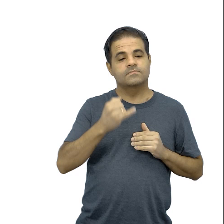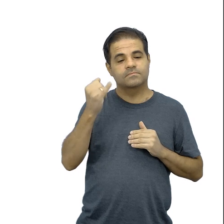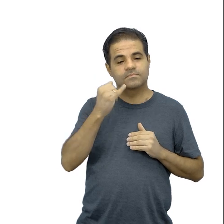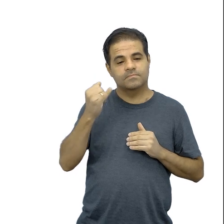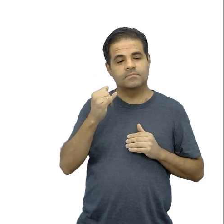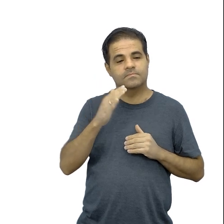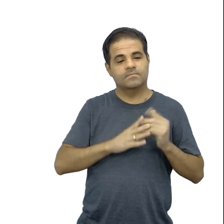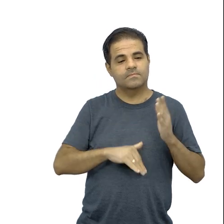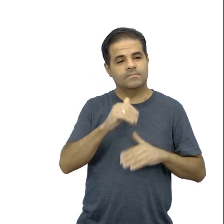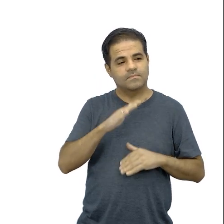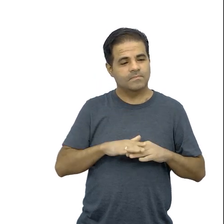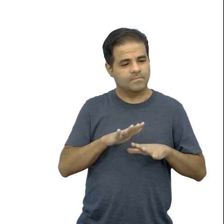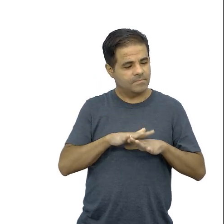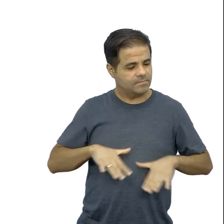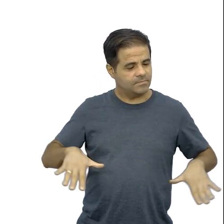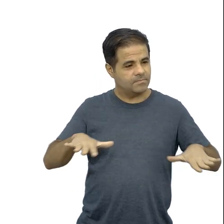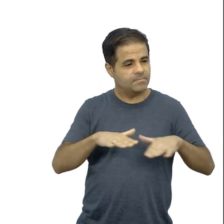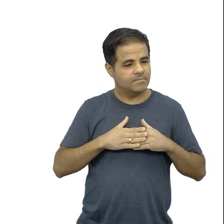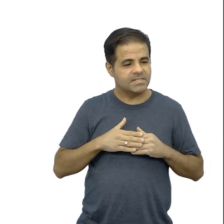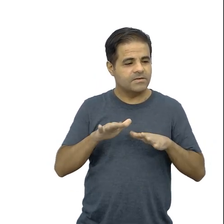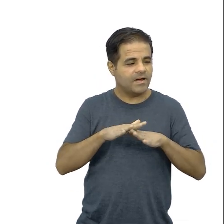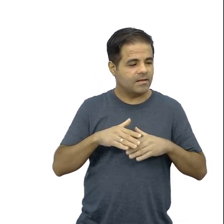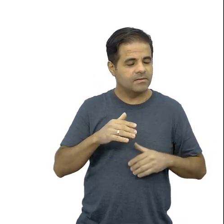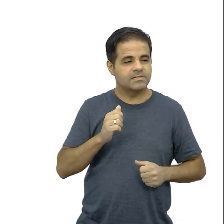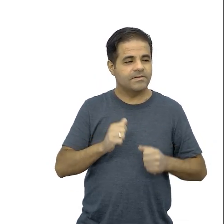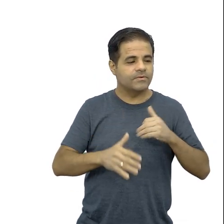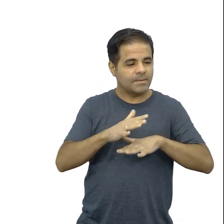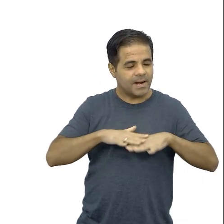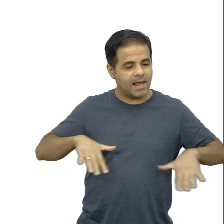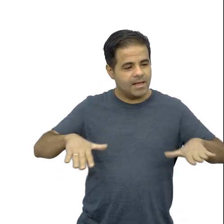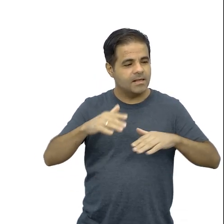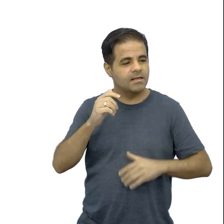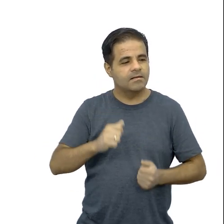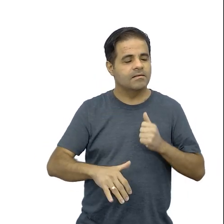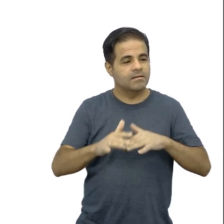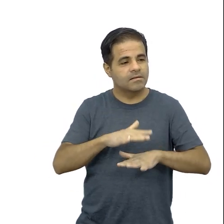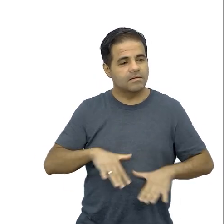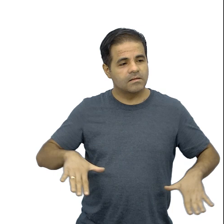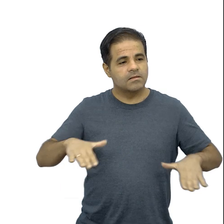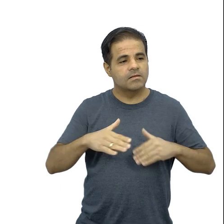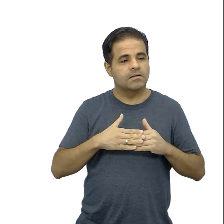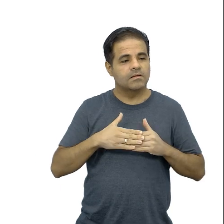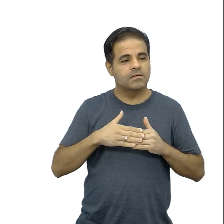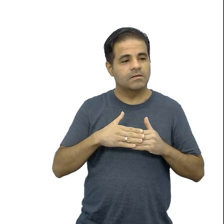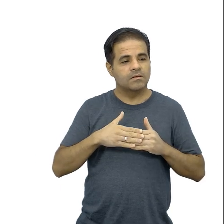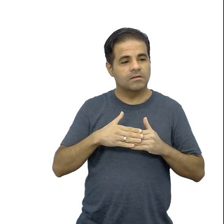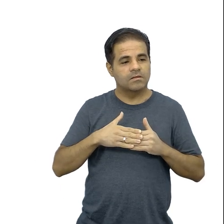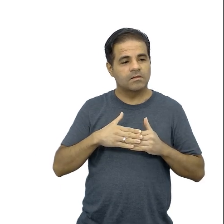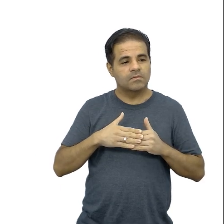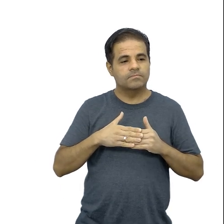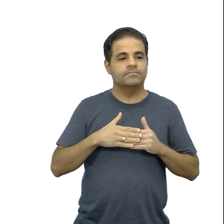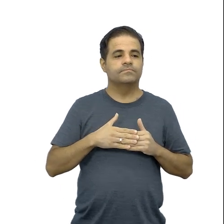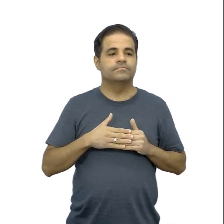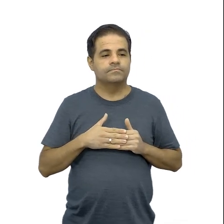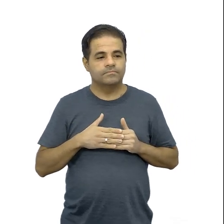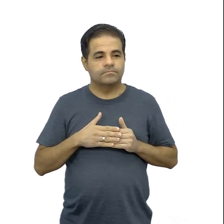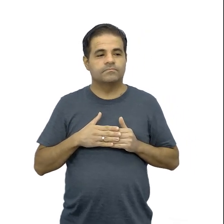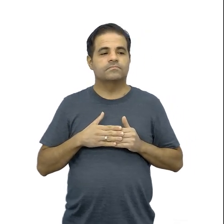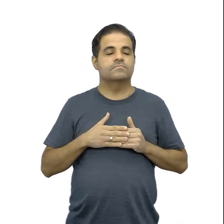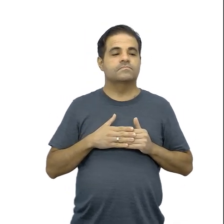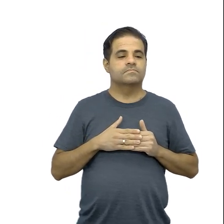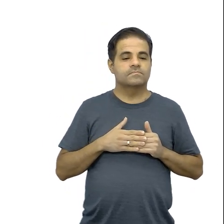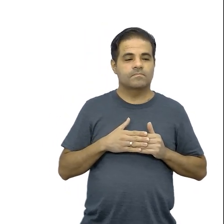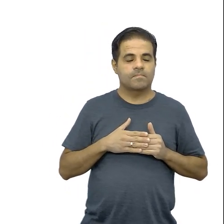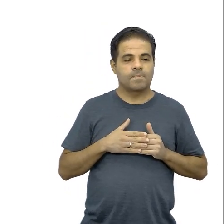que muitos dos nossos professores acabam atuando nas duas etapas, né? Tanto nos anos finais do ensino fundamental como no ensino